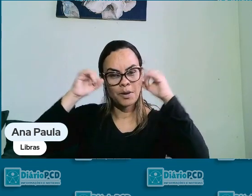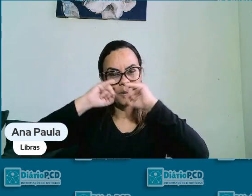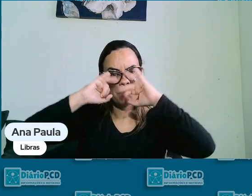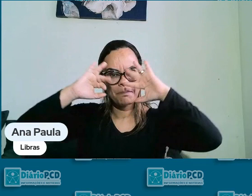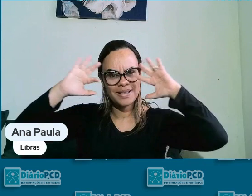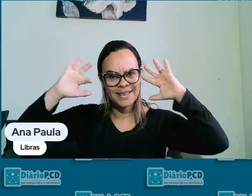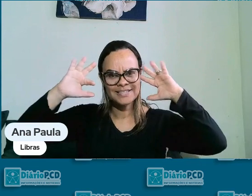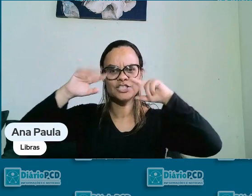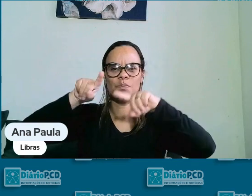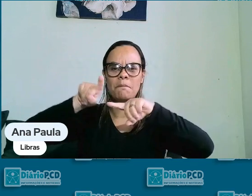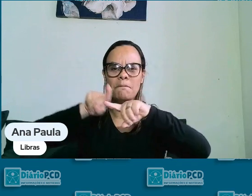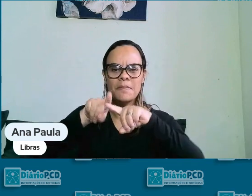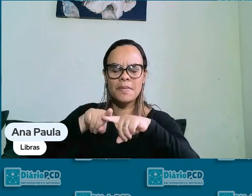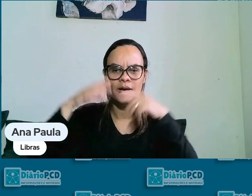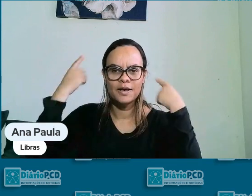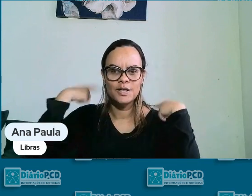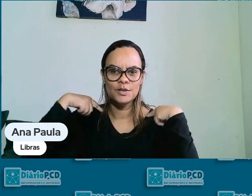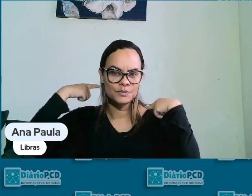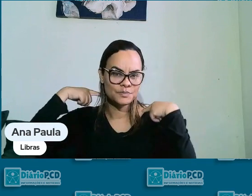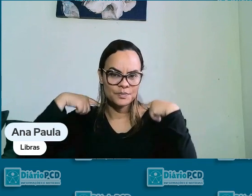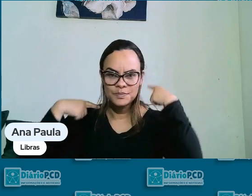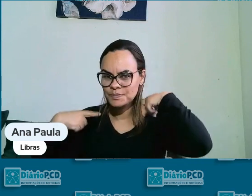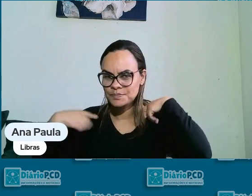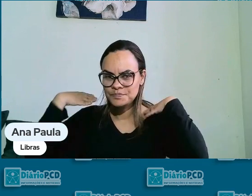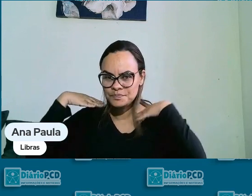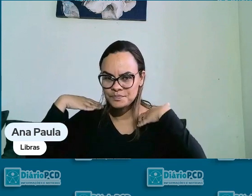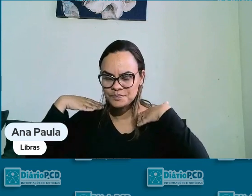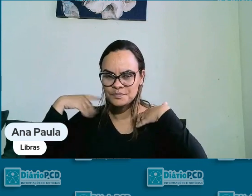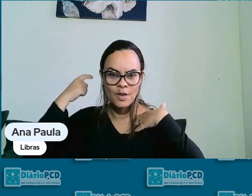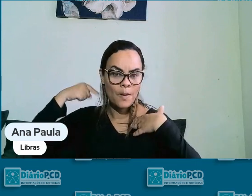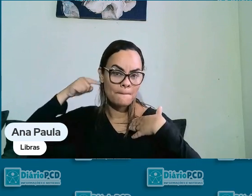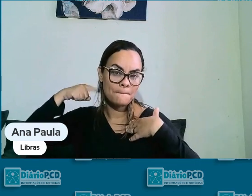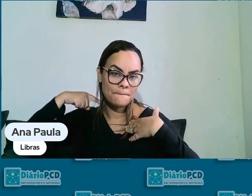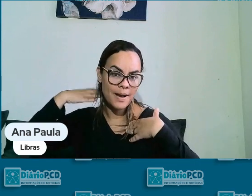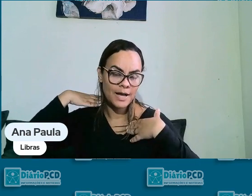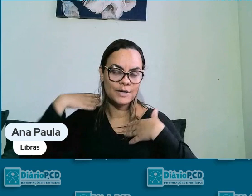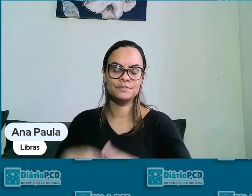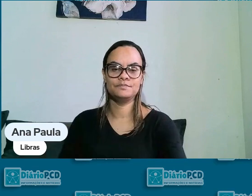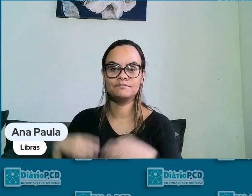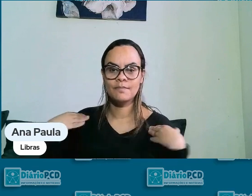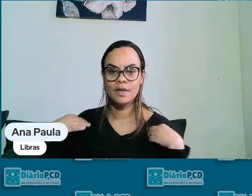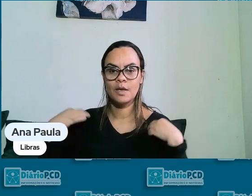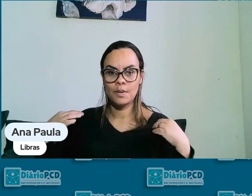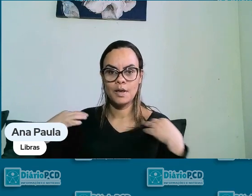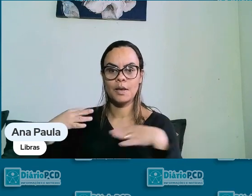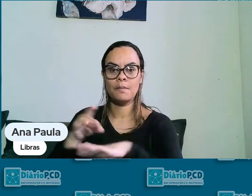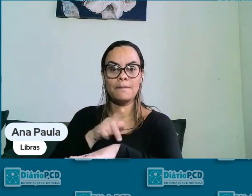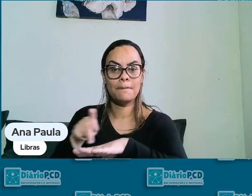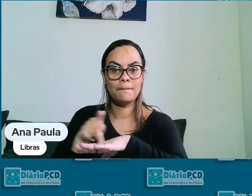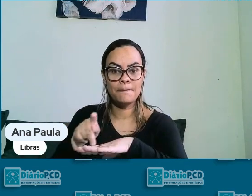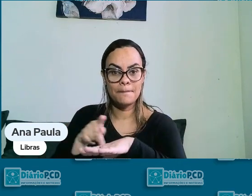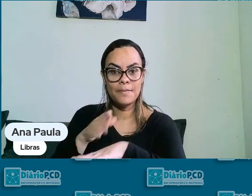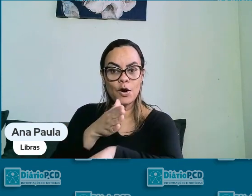transparentes, ela tem o cabelo liso, amarrado na altura do pescoço, veste uma camiseta preta de